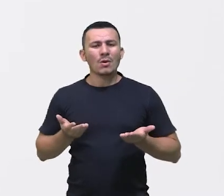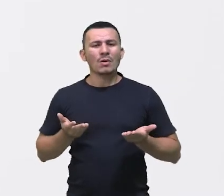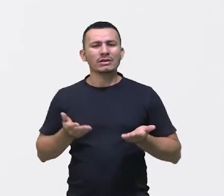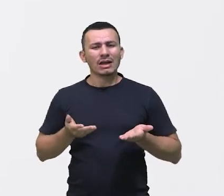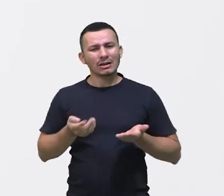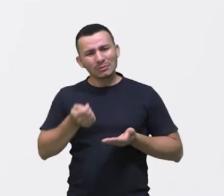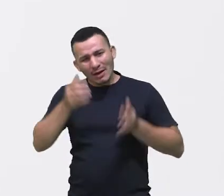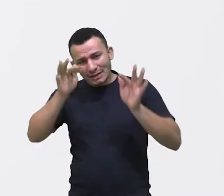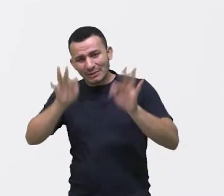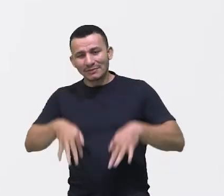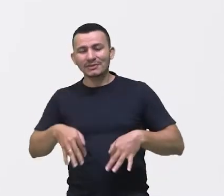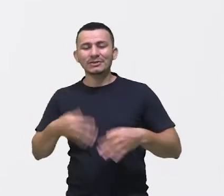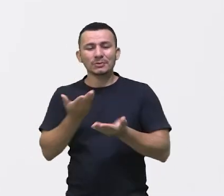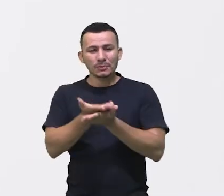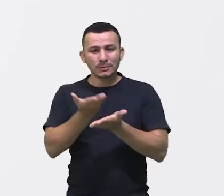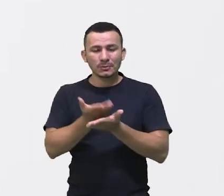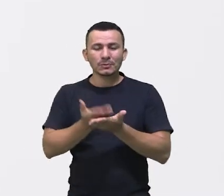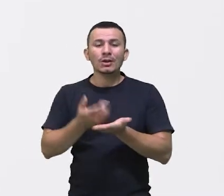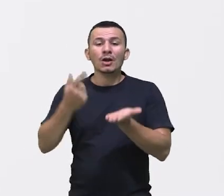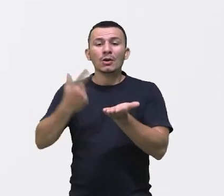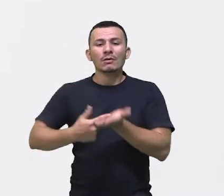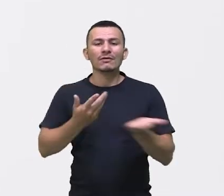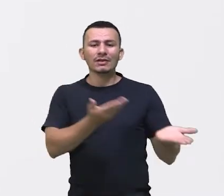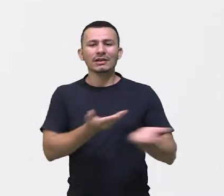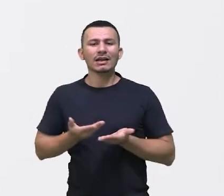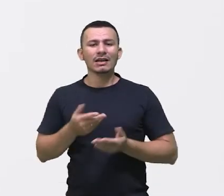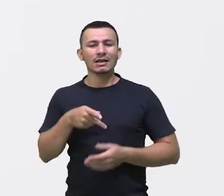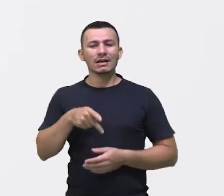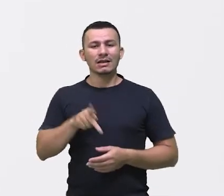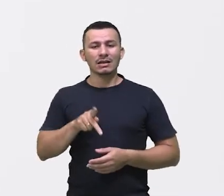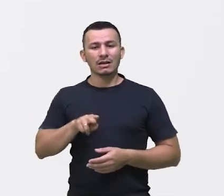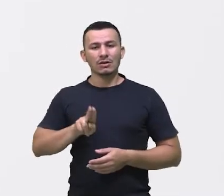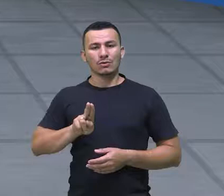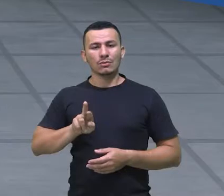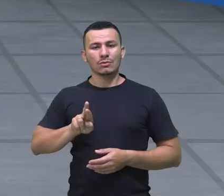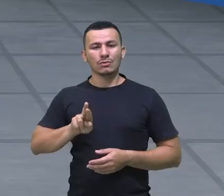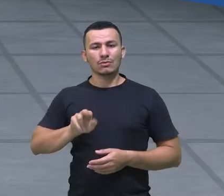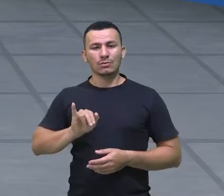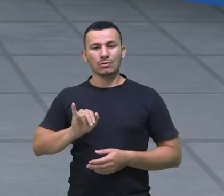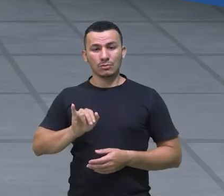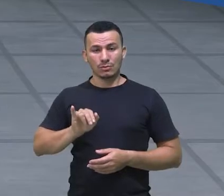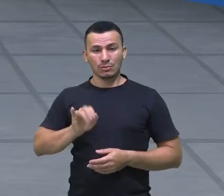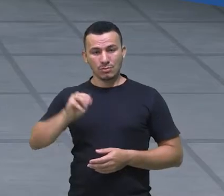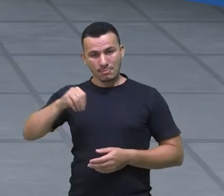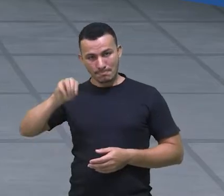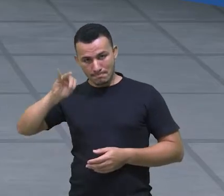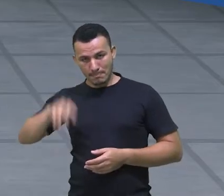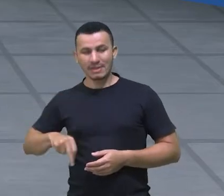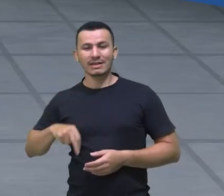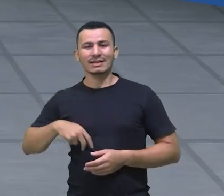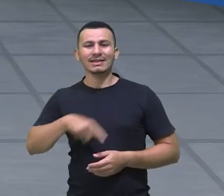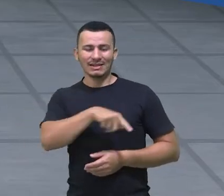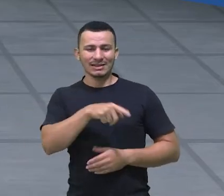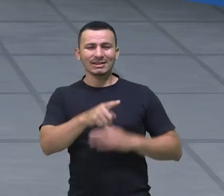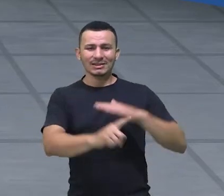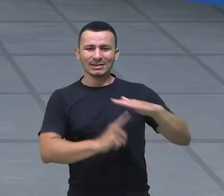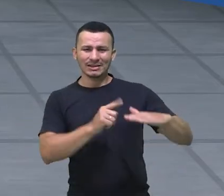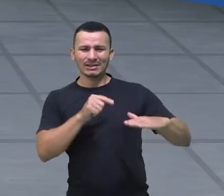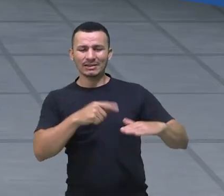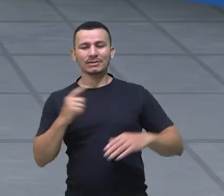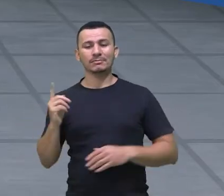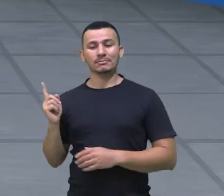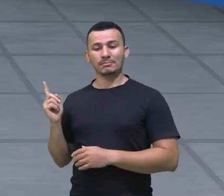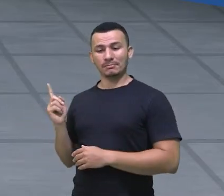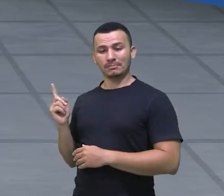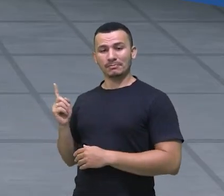fechando a nossa aula, a gente vai convidar aqui o Curumim. O Curumim, para quem ainda não conheceu o Curumim, ele é um dos personagens